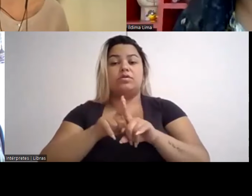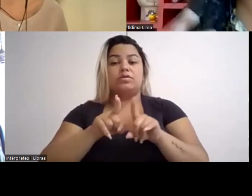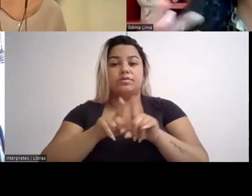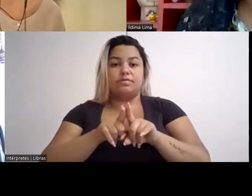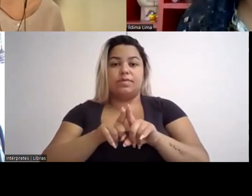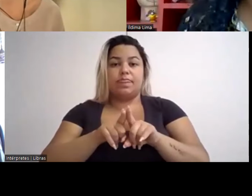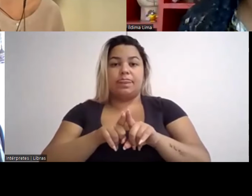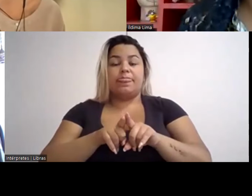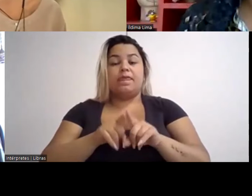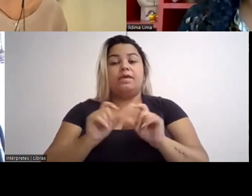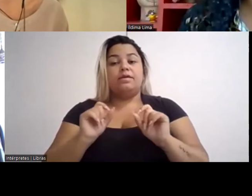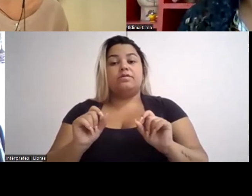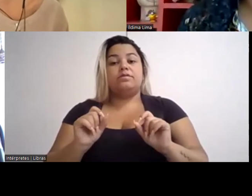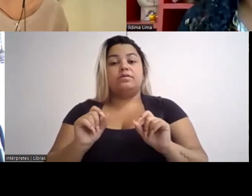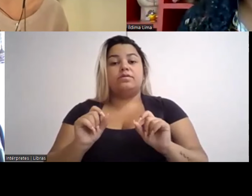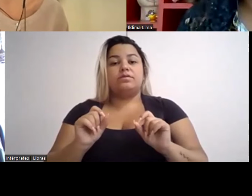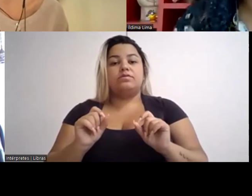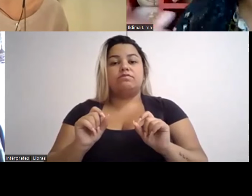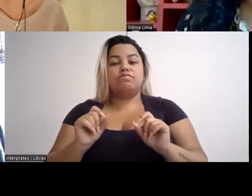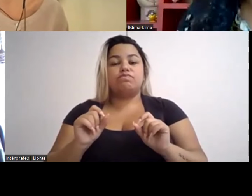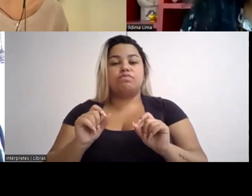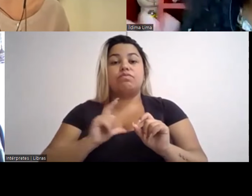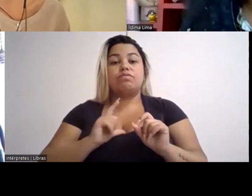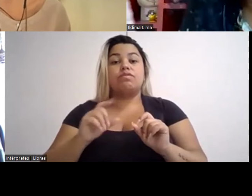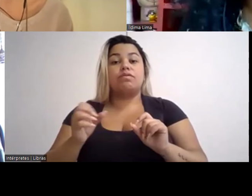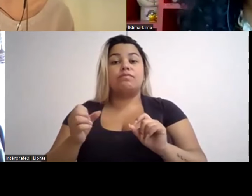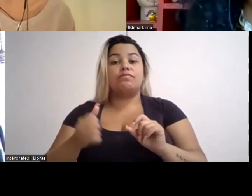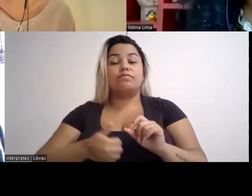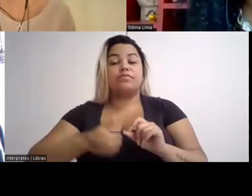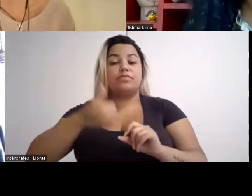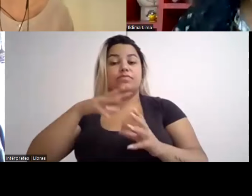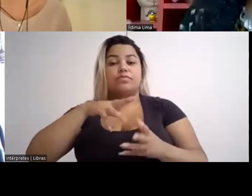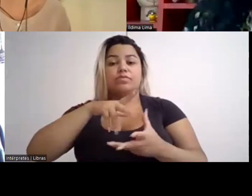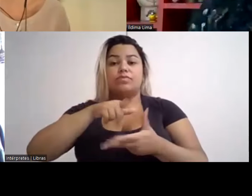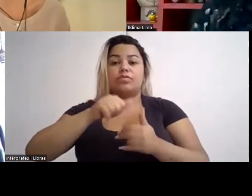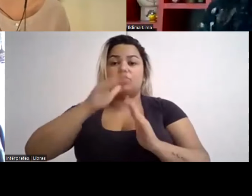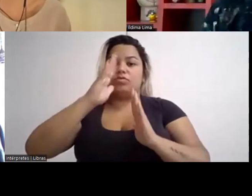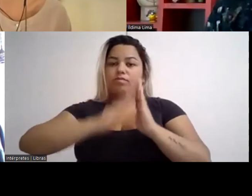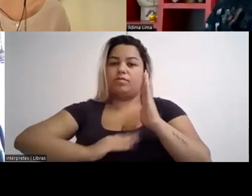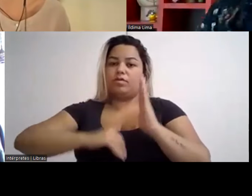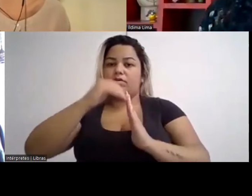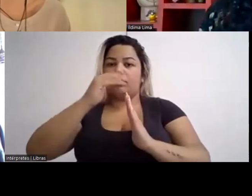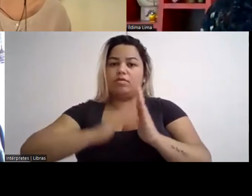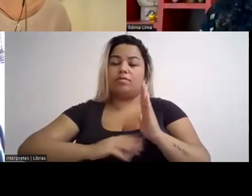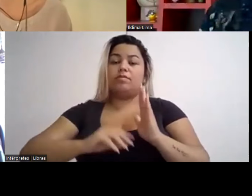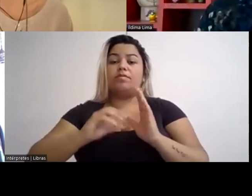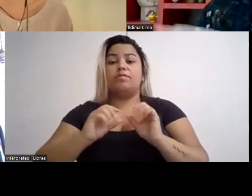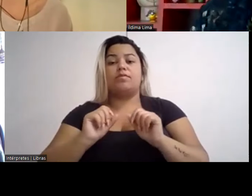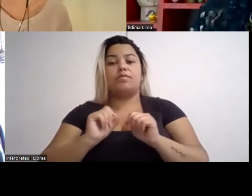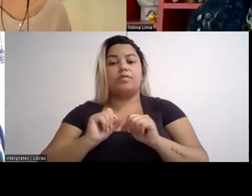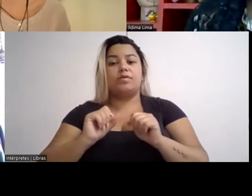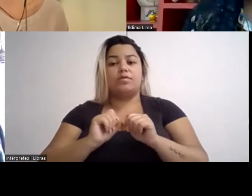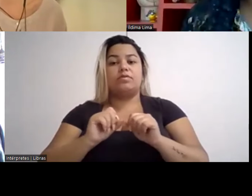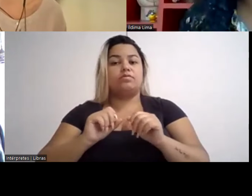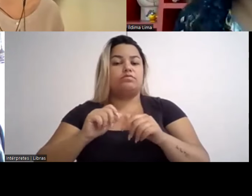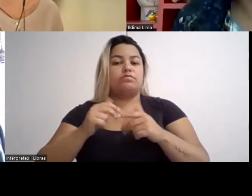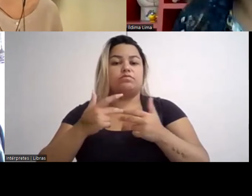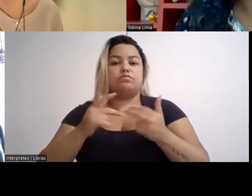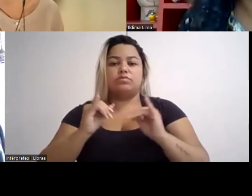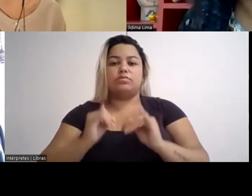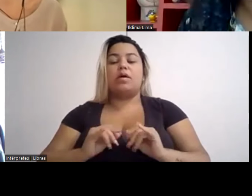há uma idealização de que o melhor dos mundos é se eu pudesse só pintar ou só fazer minha cerâmicazinha, fazer minhas estampas, seria uma maravilha. Mas